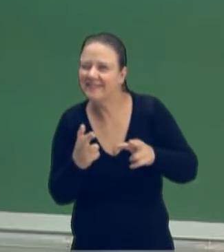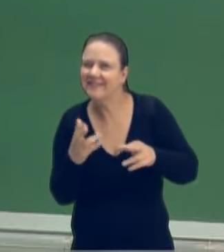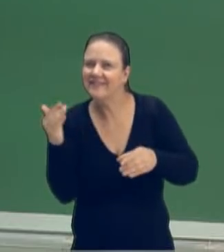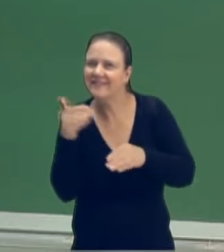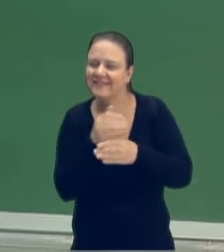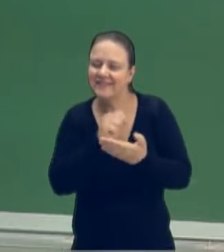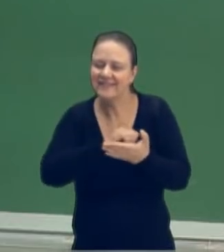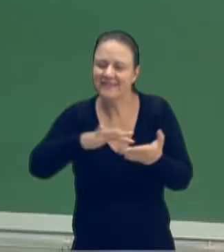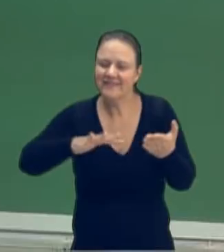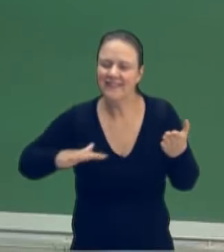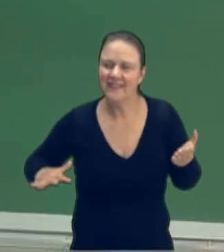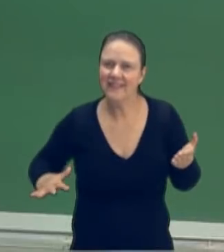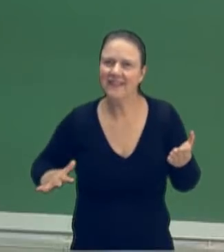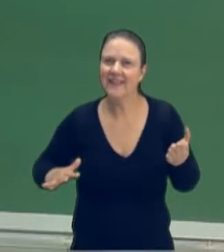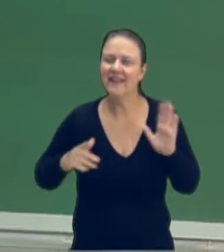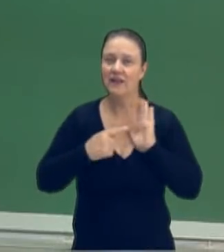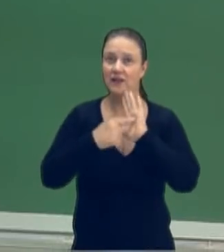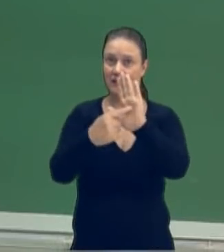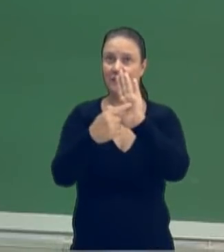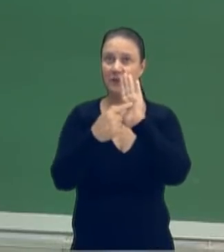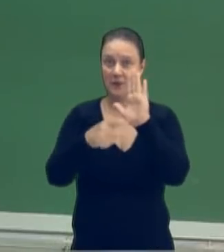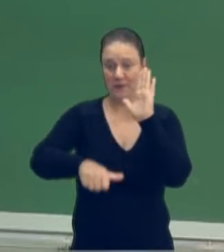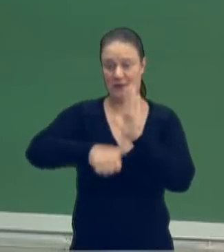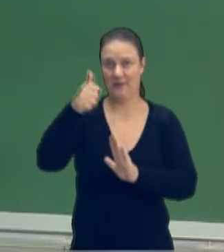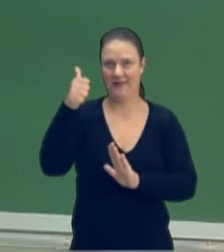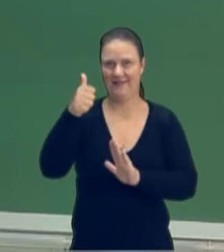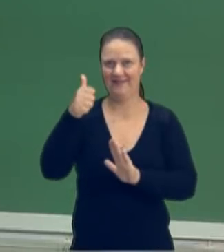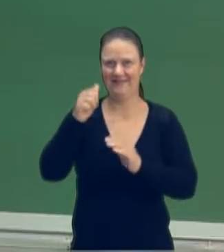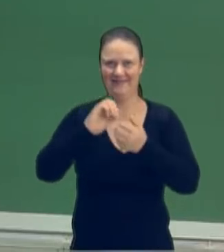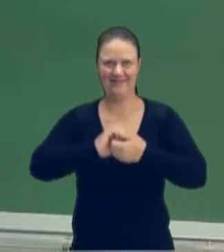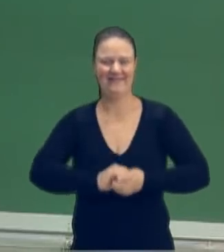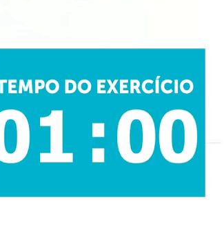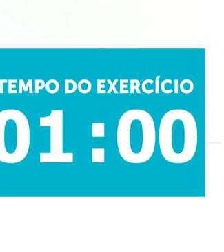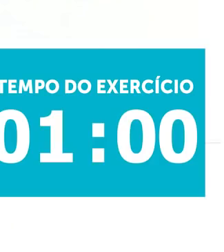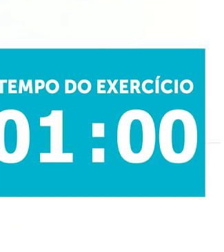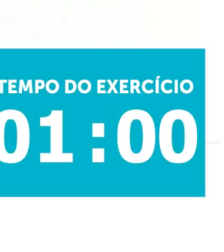dessa atividade que nós vamos colocar nossa primeira atividade da aula.